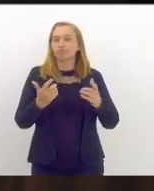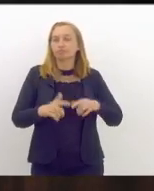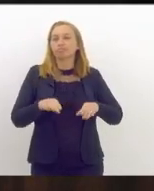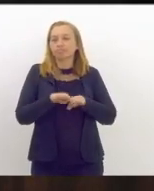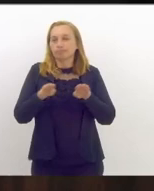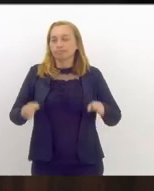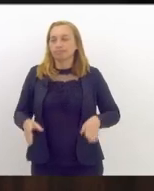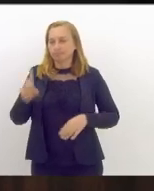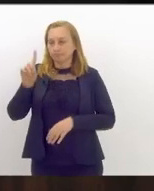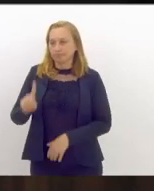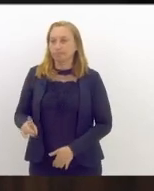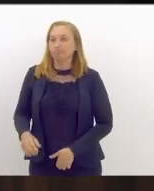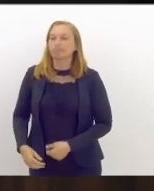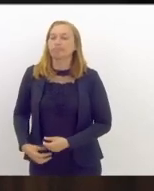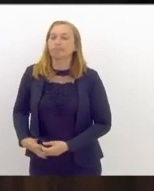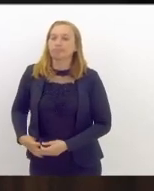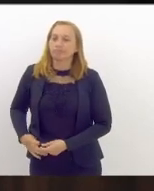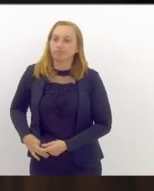diretora